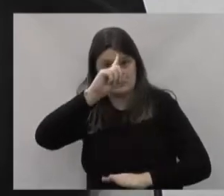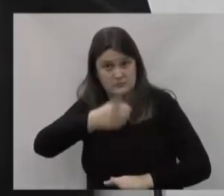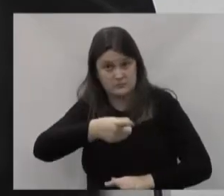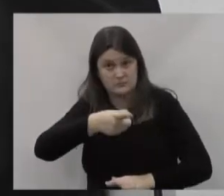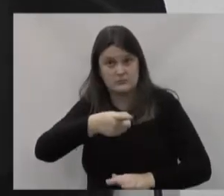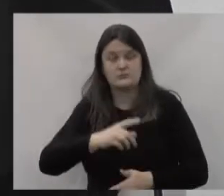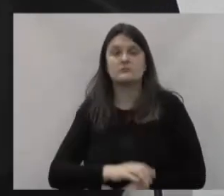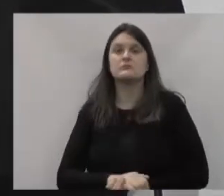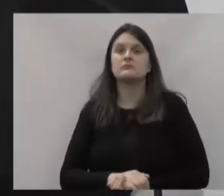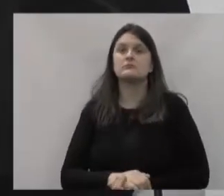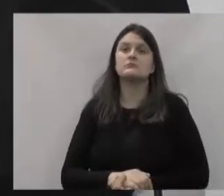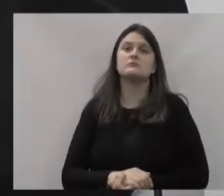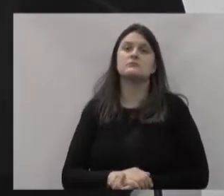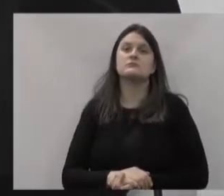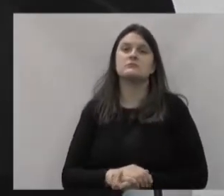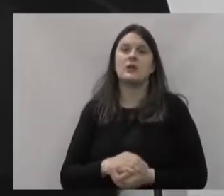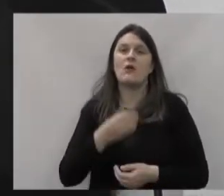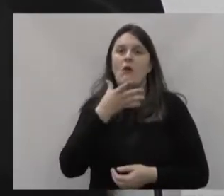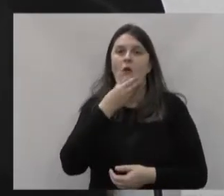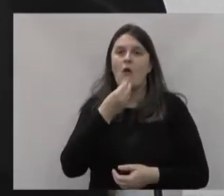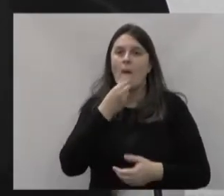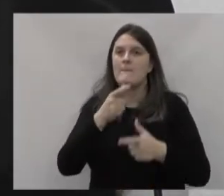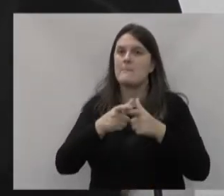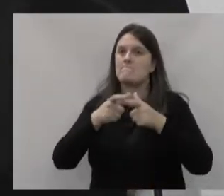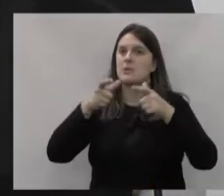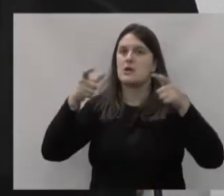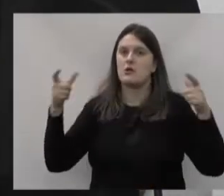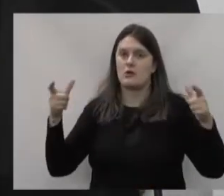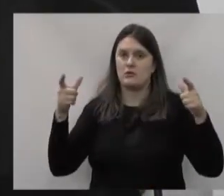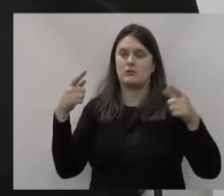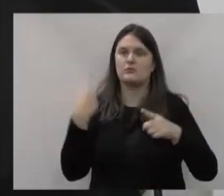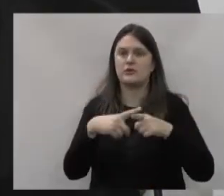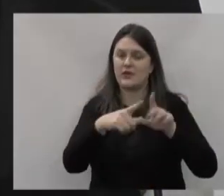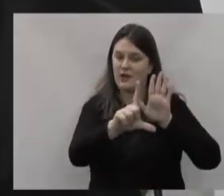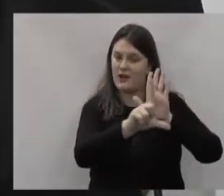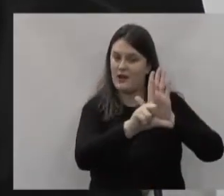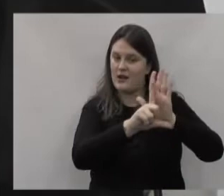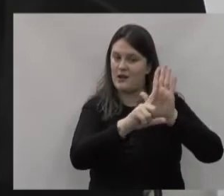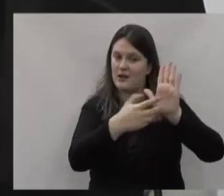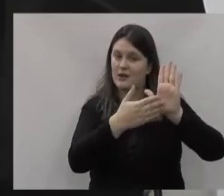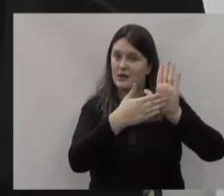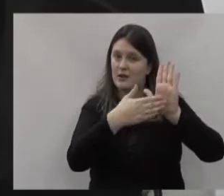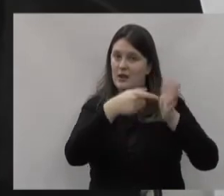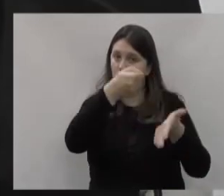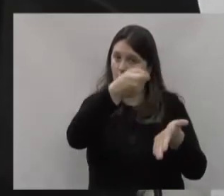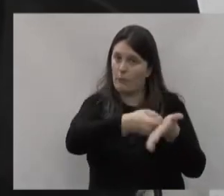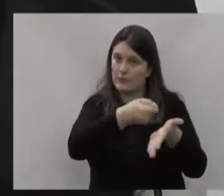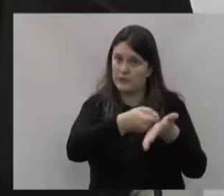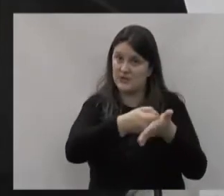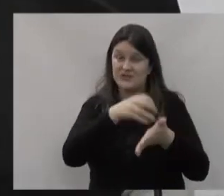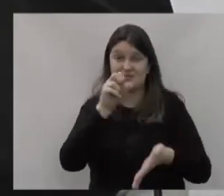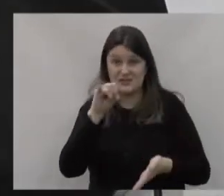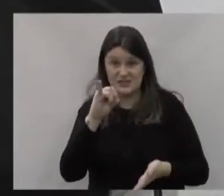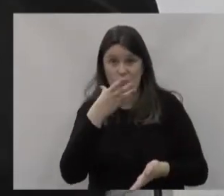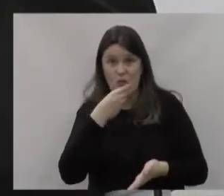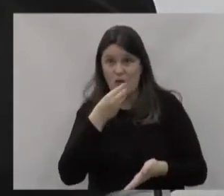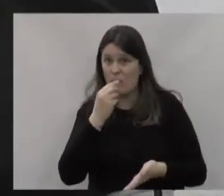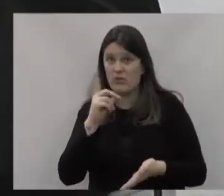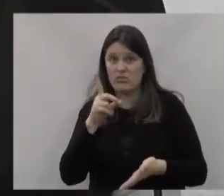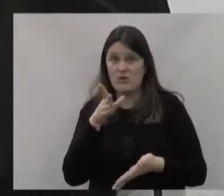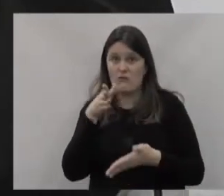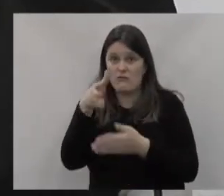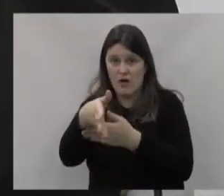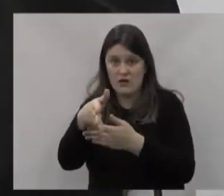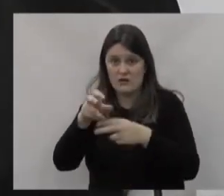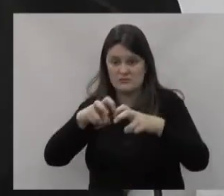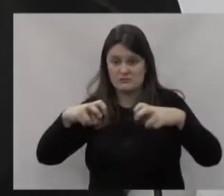criminal, a adesão é muito maior. Por quê? Existe uma determinação judicial e uma obrigatoriedade, porque se ele não for ao Viva em Paz, não